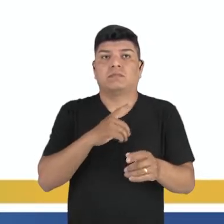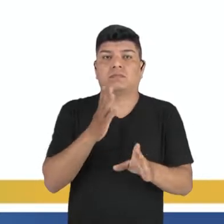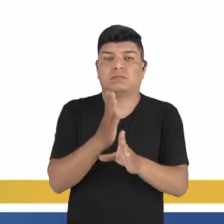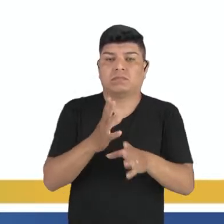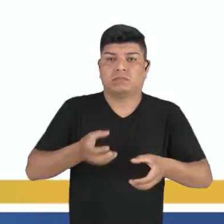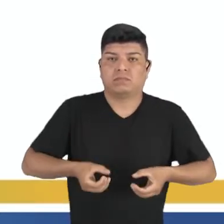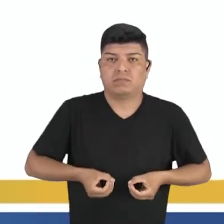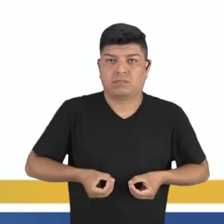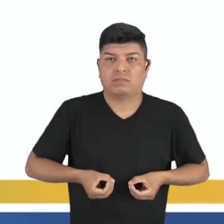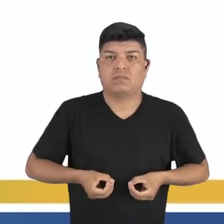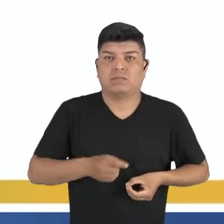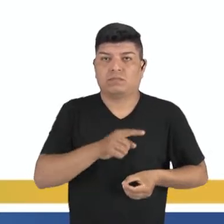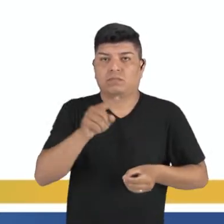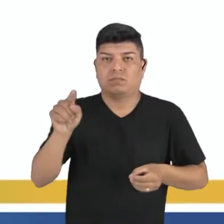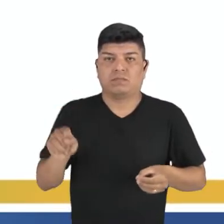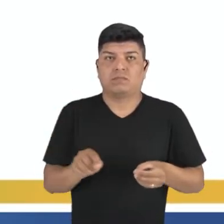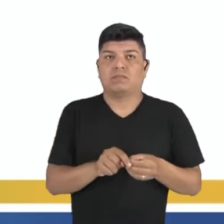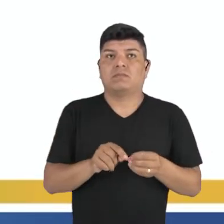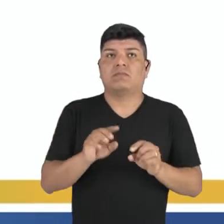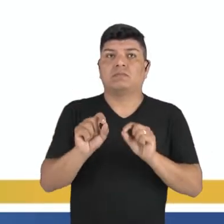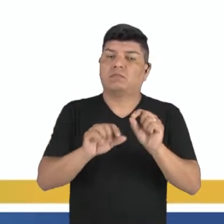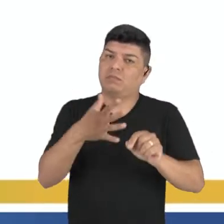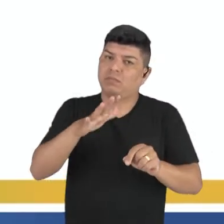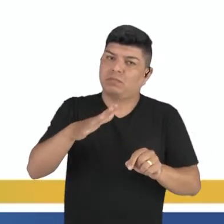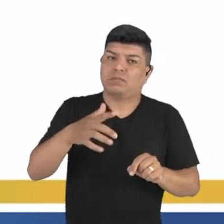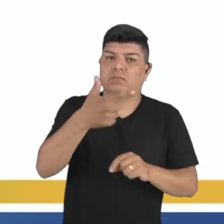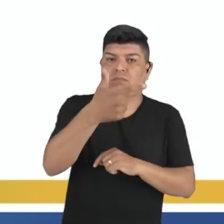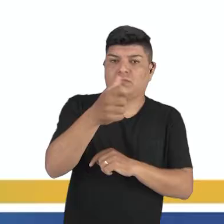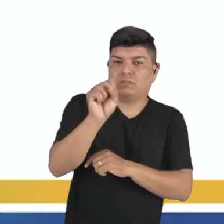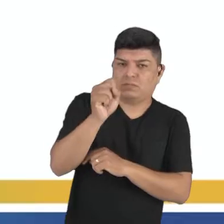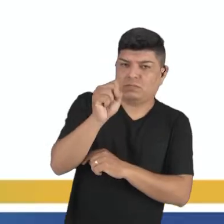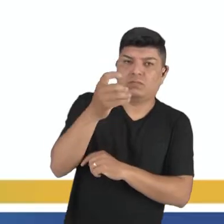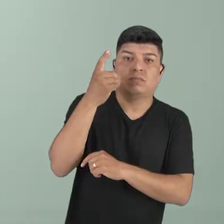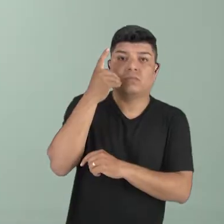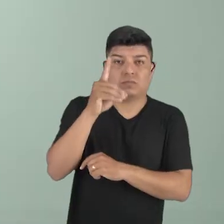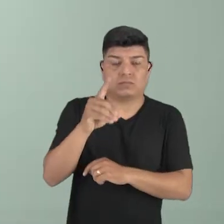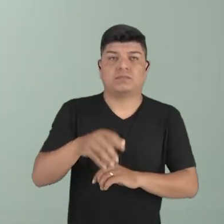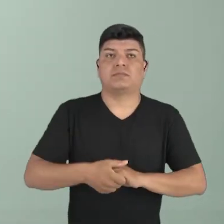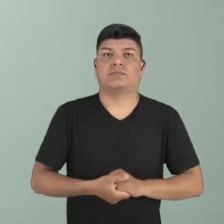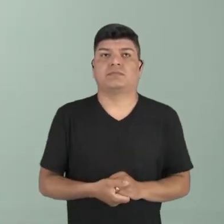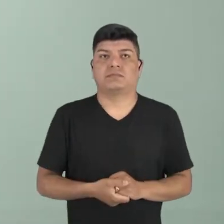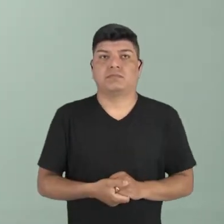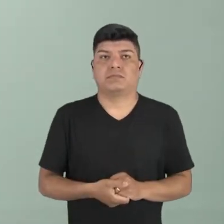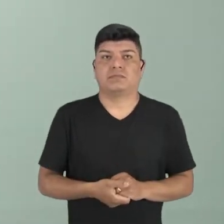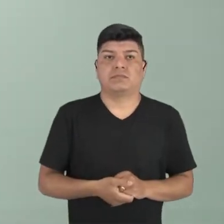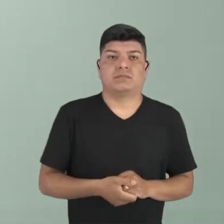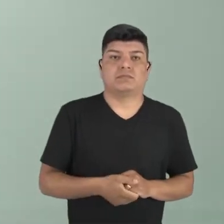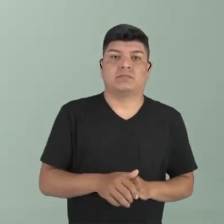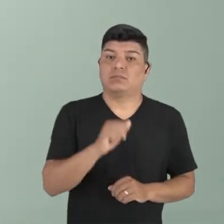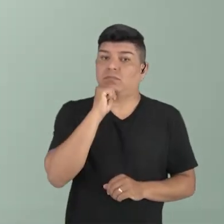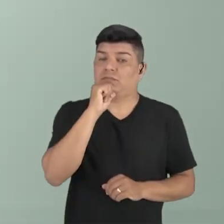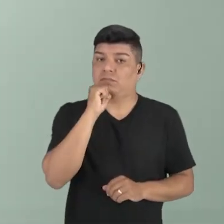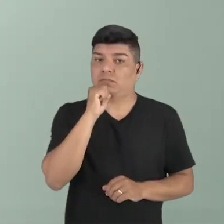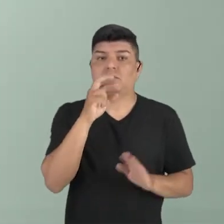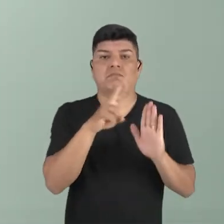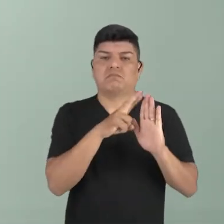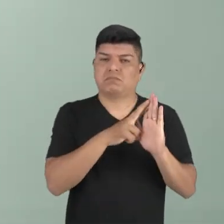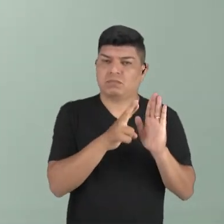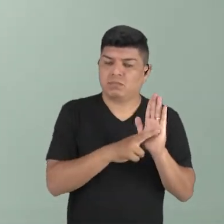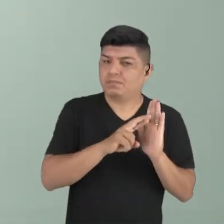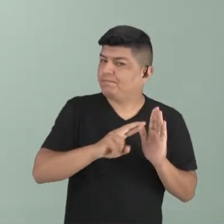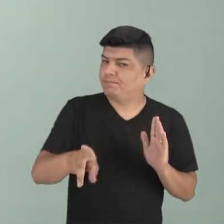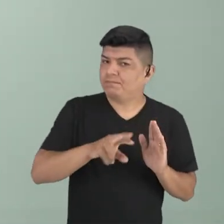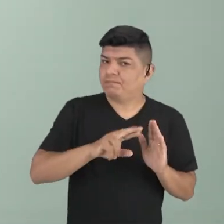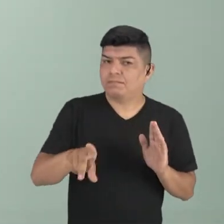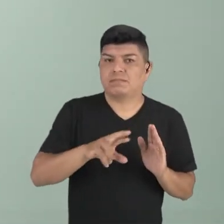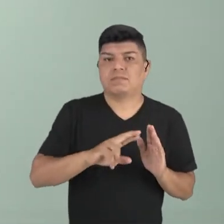ovariano, né? Ele vai apresentar aí mais ou menos uma duração de 28 dias. E, gente, o ciclo menstrual ele não é uma regra, né, a